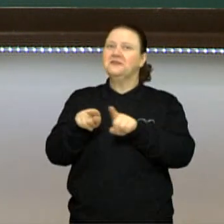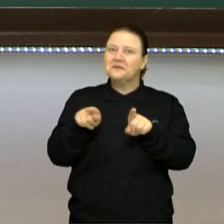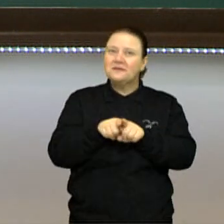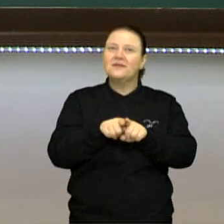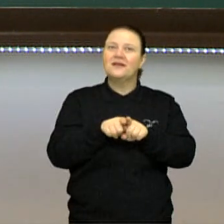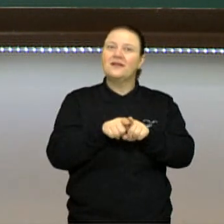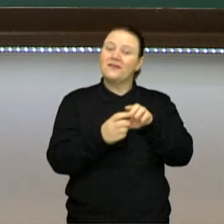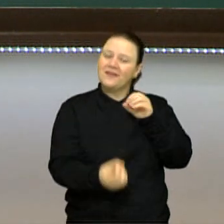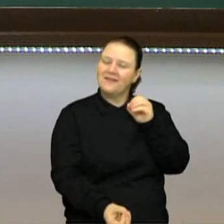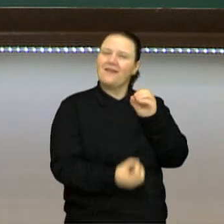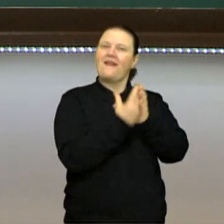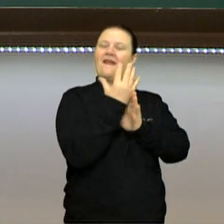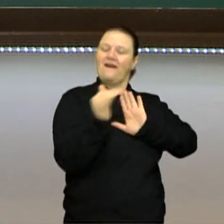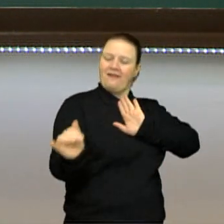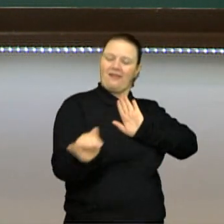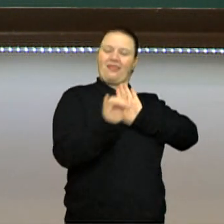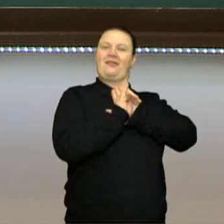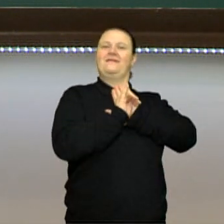nacional.